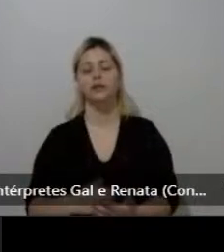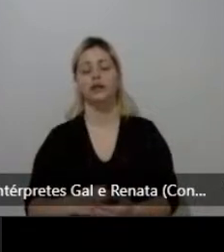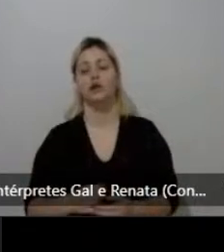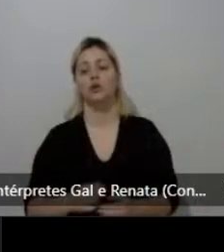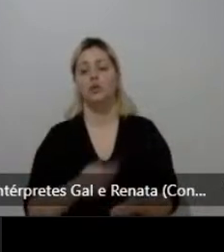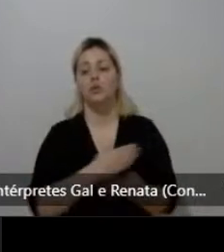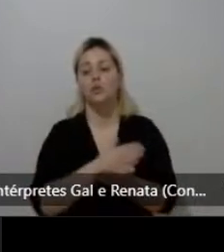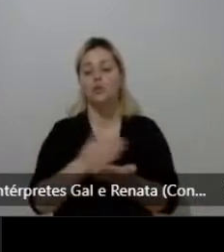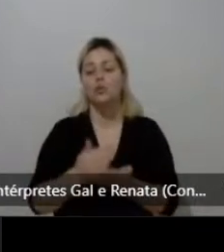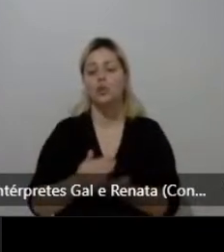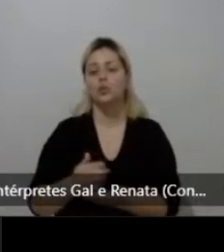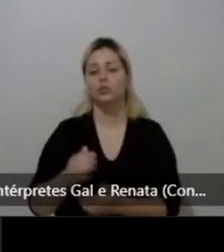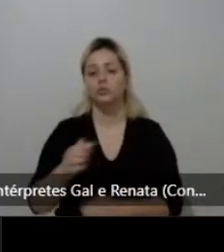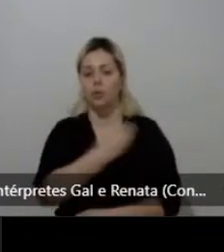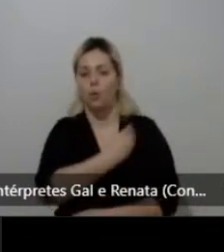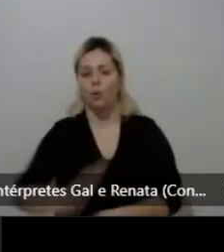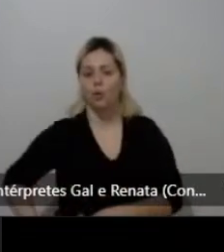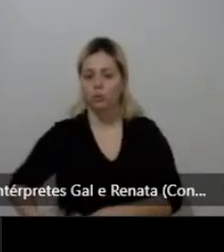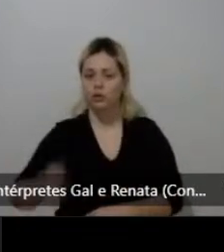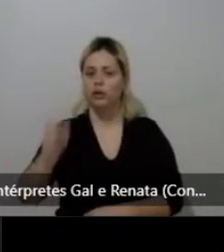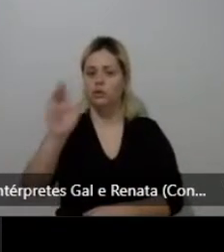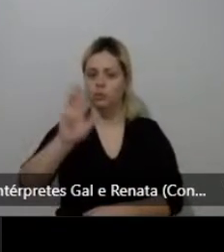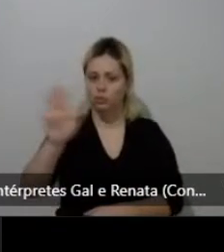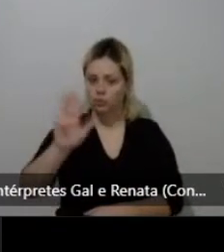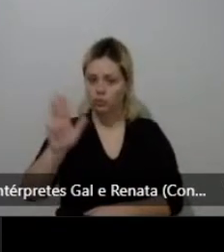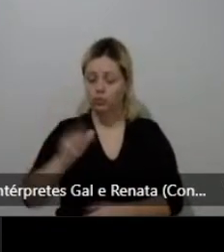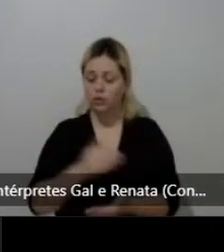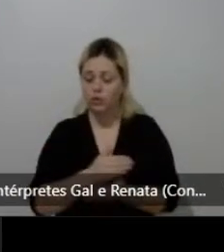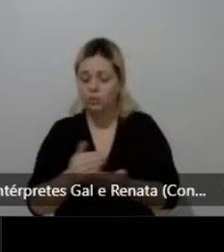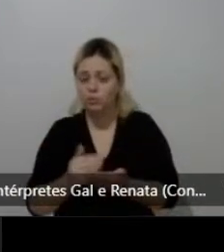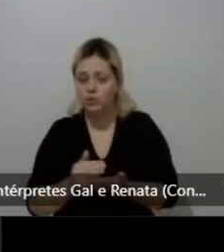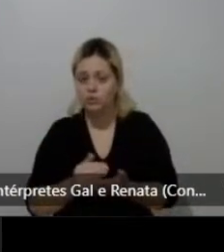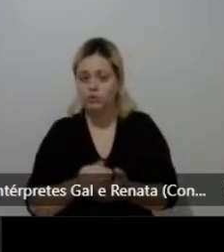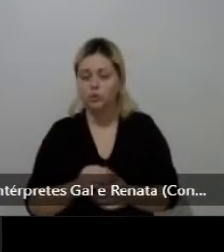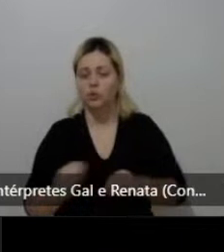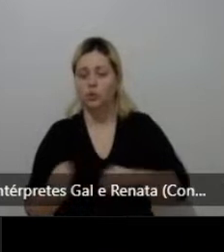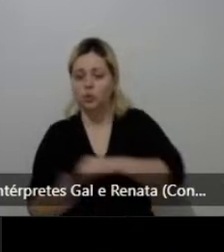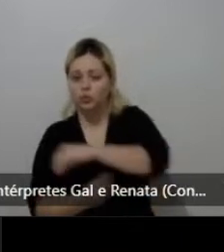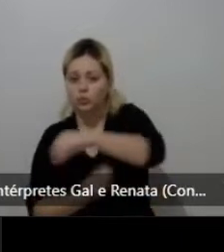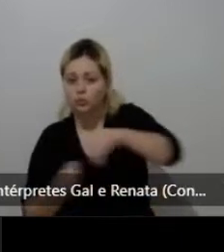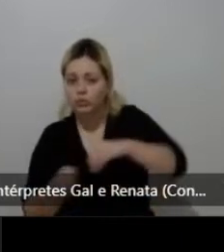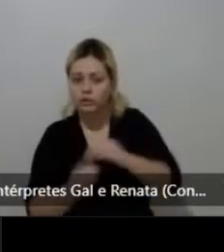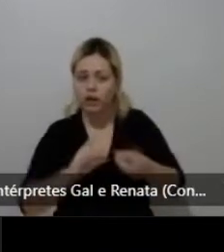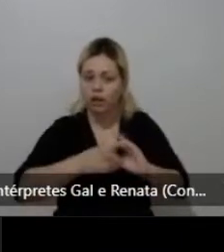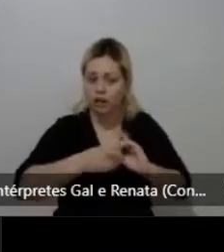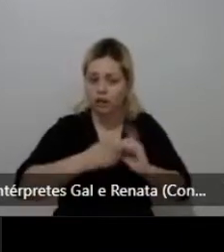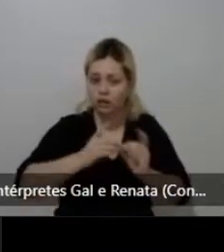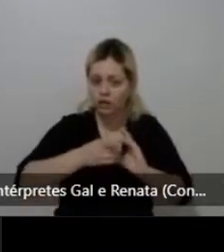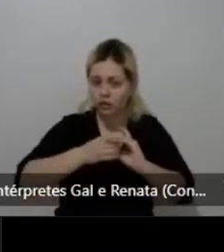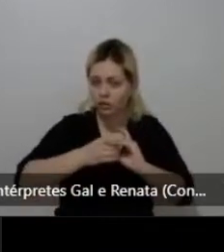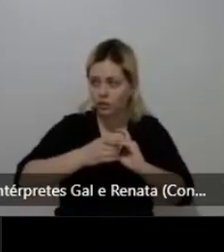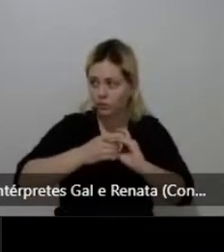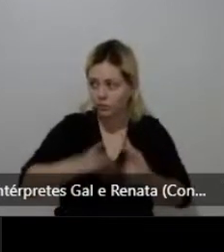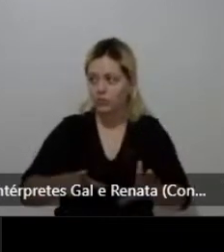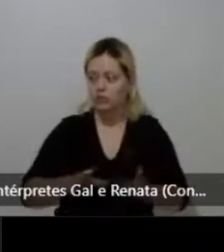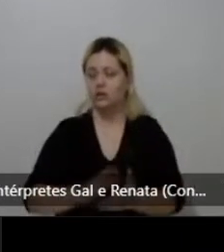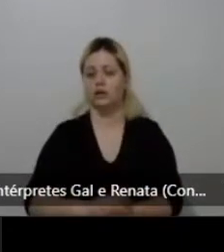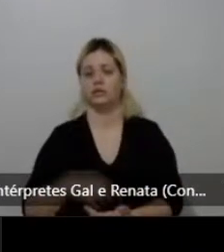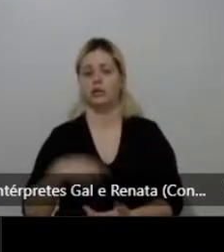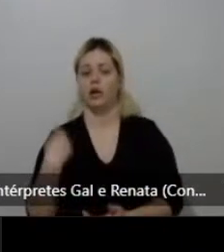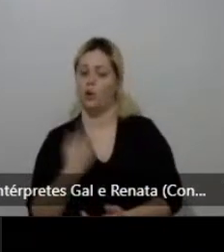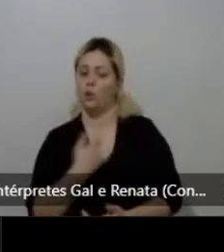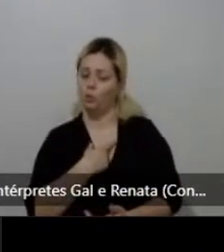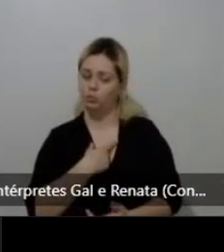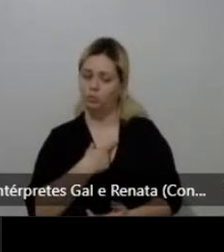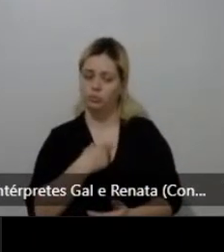a gente teve uma intensa produção normativa num ciclo de democratização, né, do nosso marco